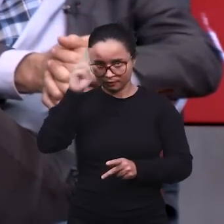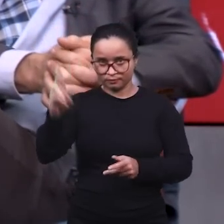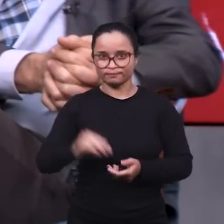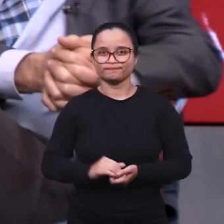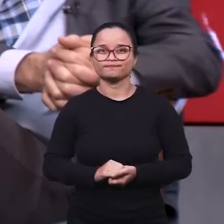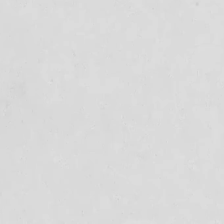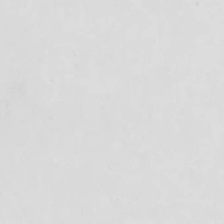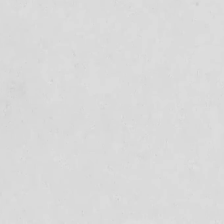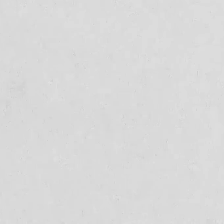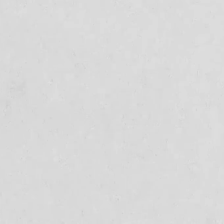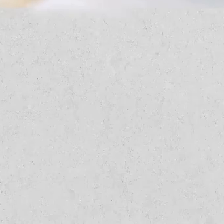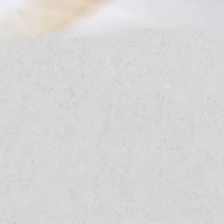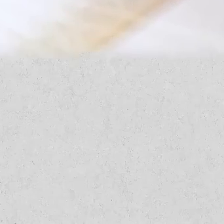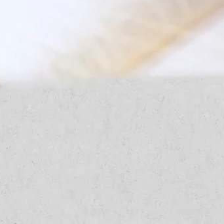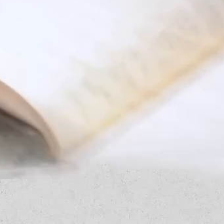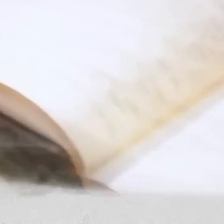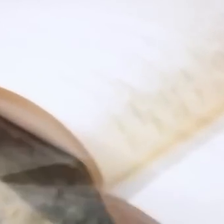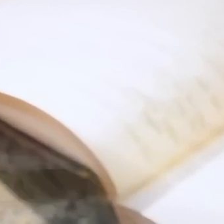irmãos.